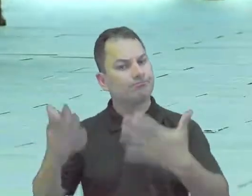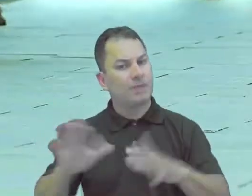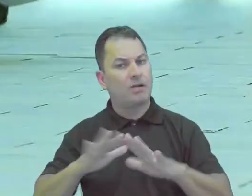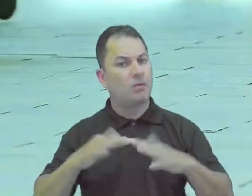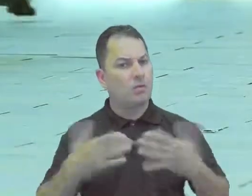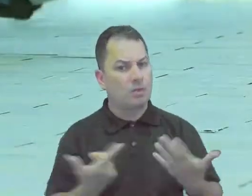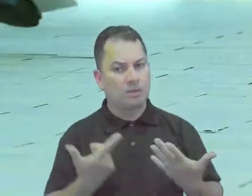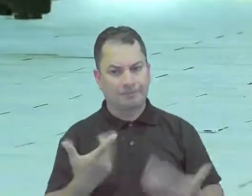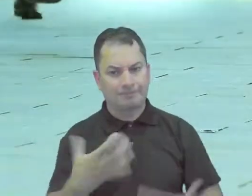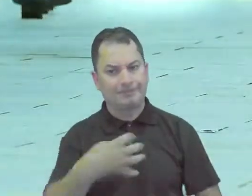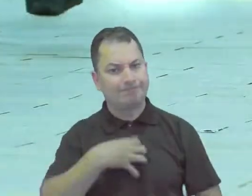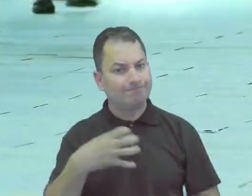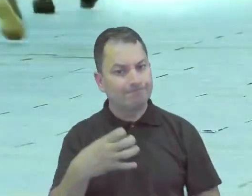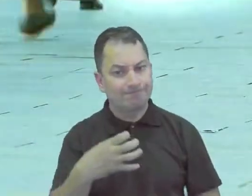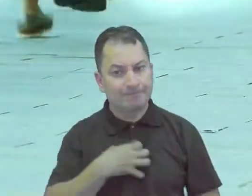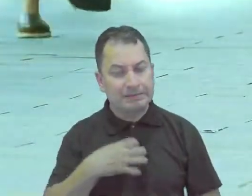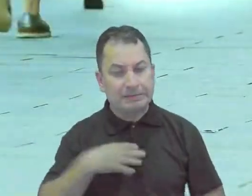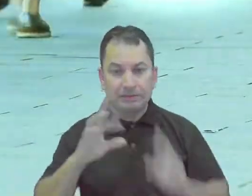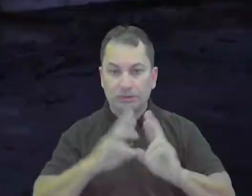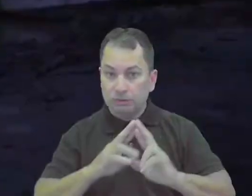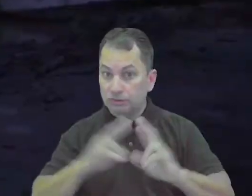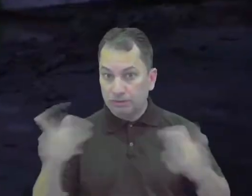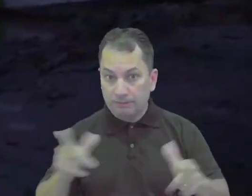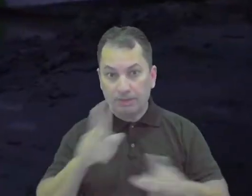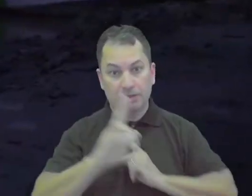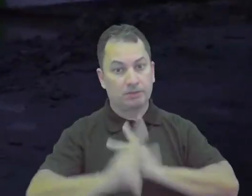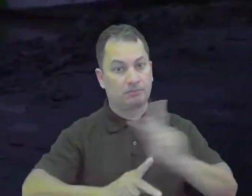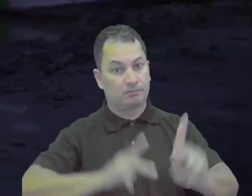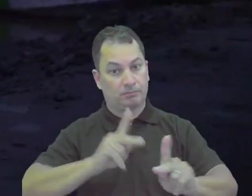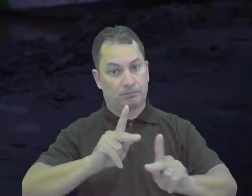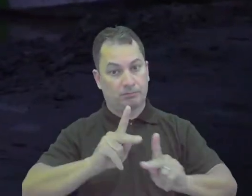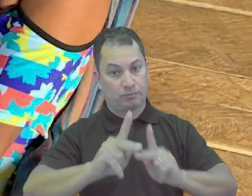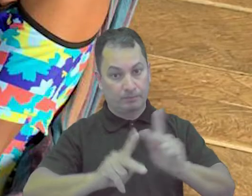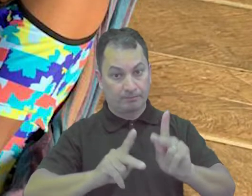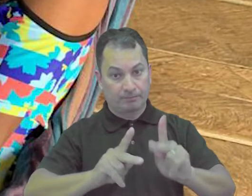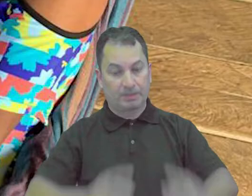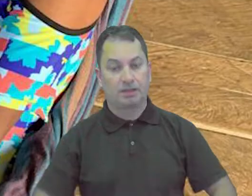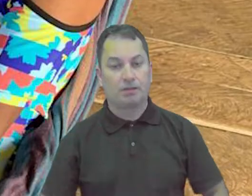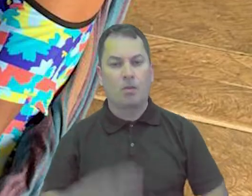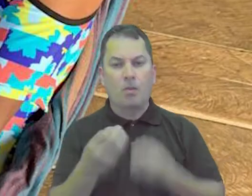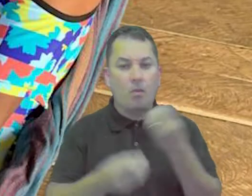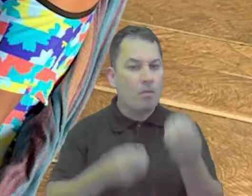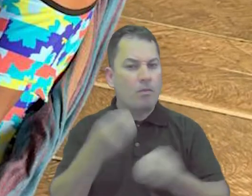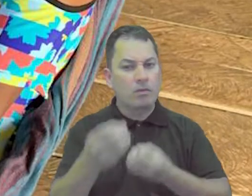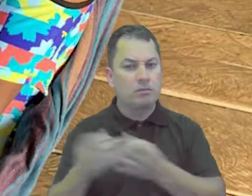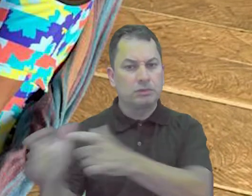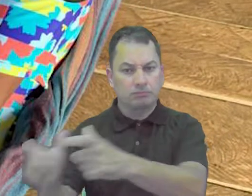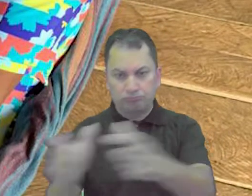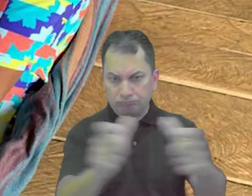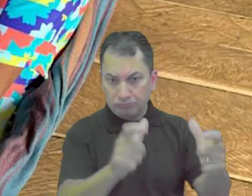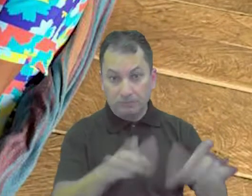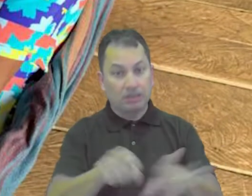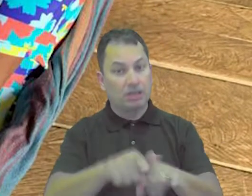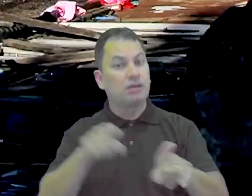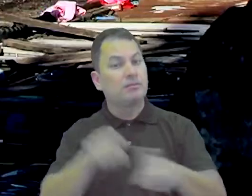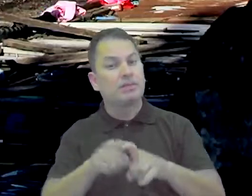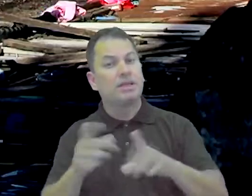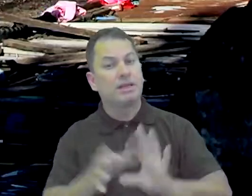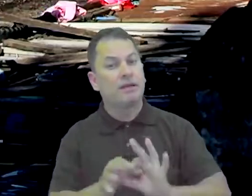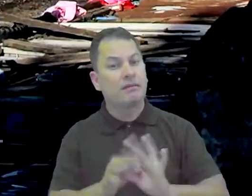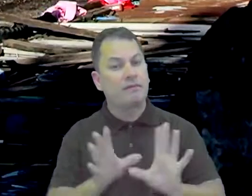de forma diferente pela população. Fatores como a localização e facilidade de acesso aos serviços de